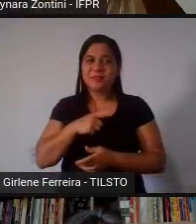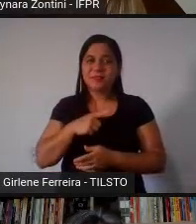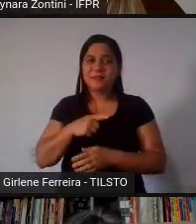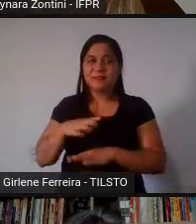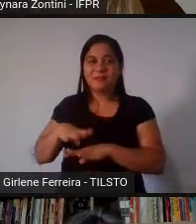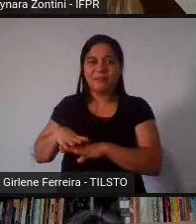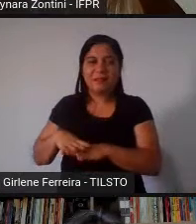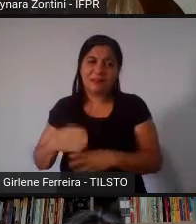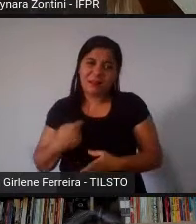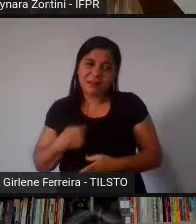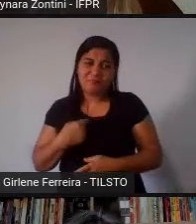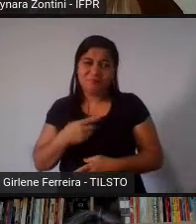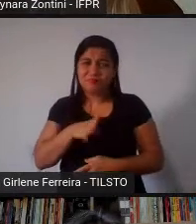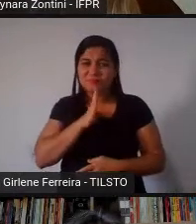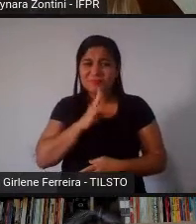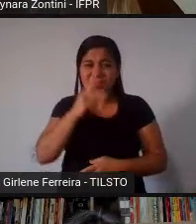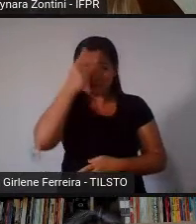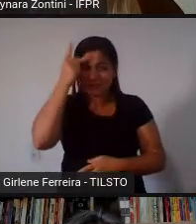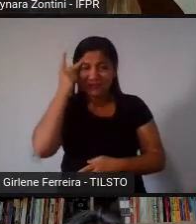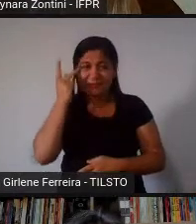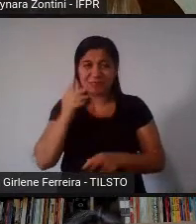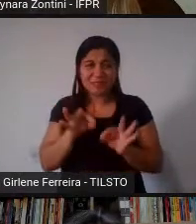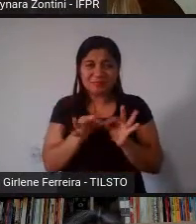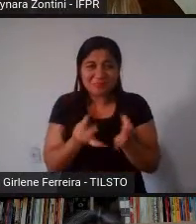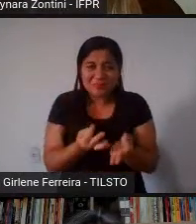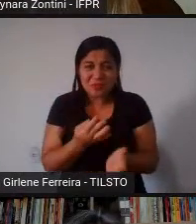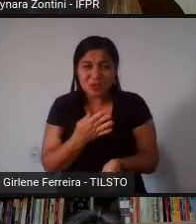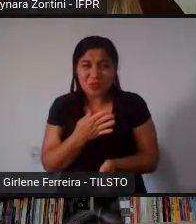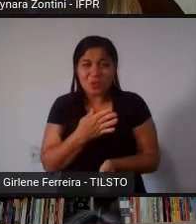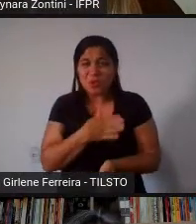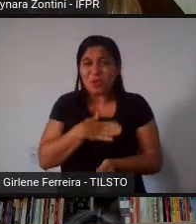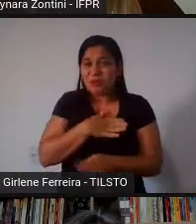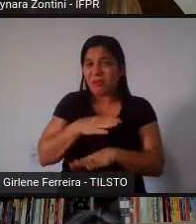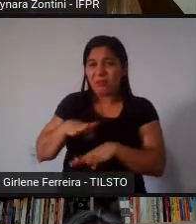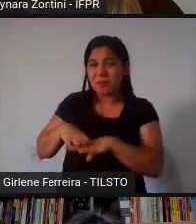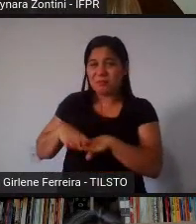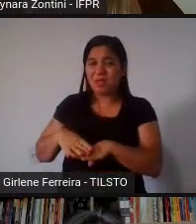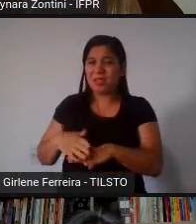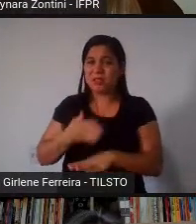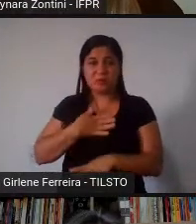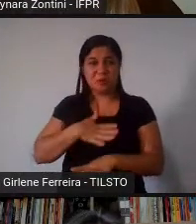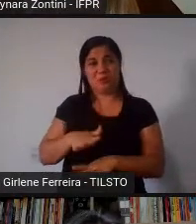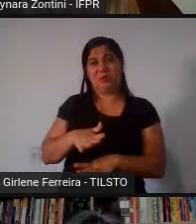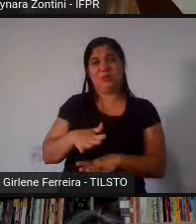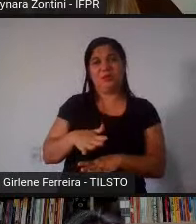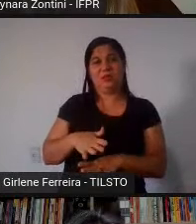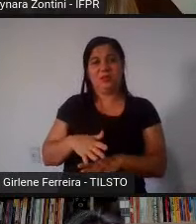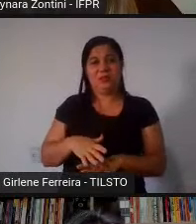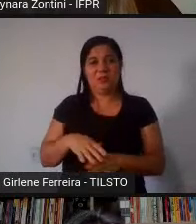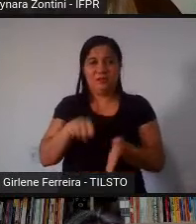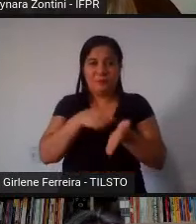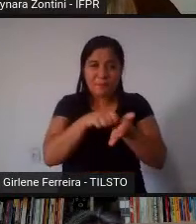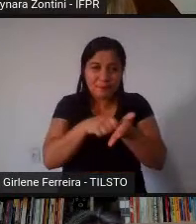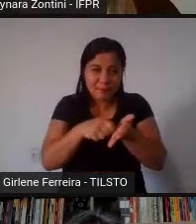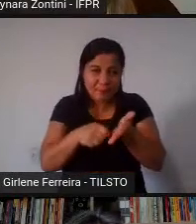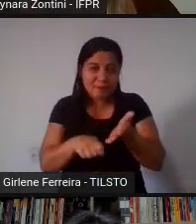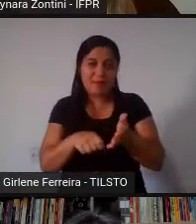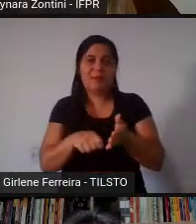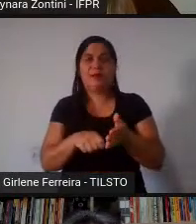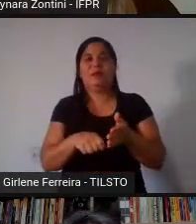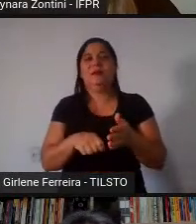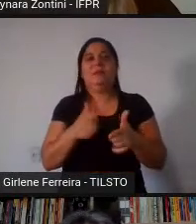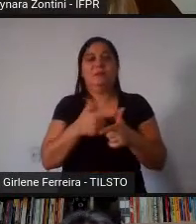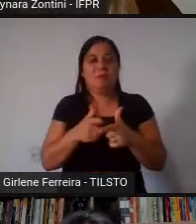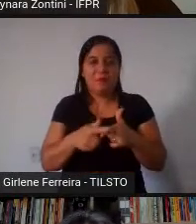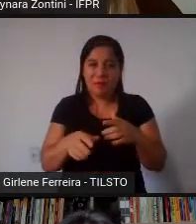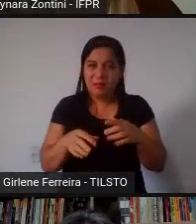não gosta de matemática e, sei lá, não gosta de resolver coisas. Então, acho que são essas duas coisas, você gostar do que